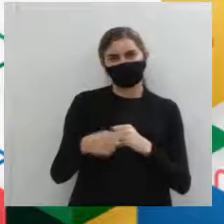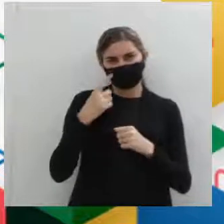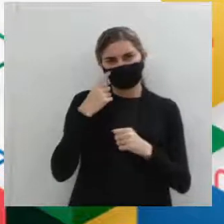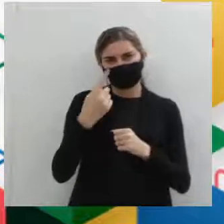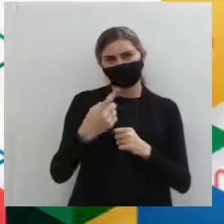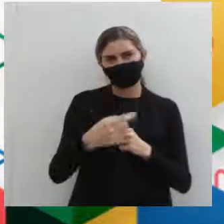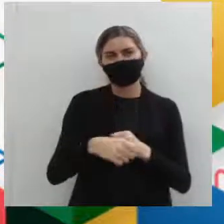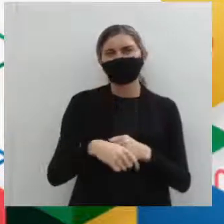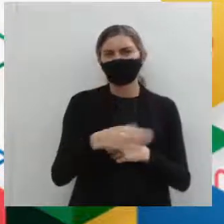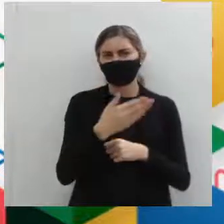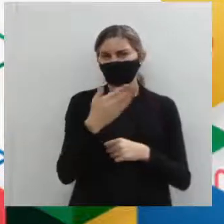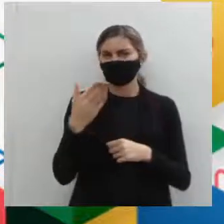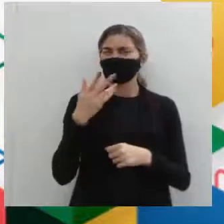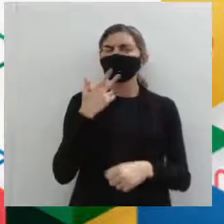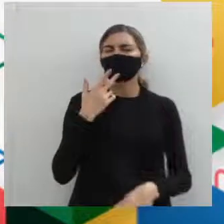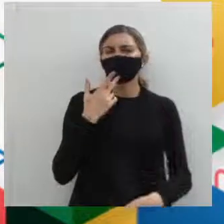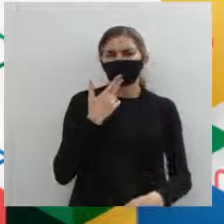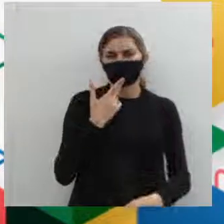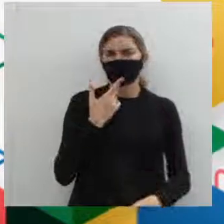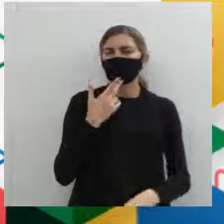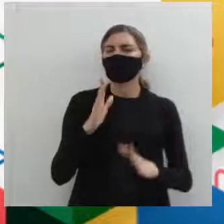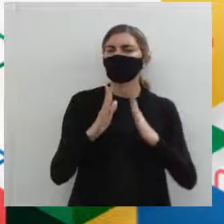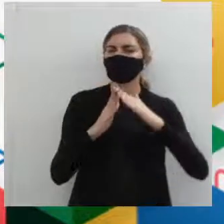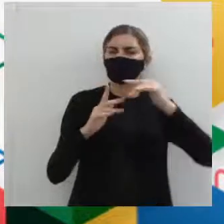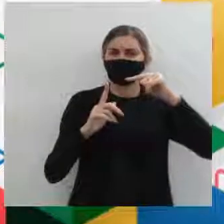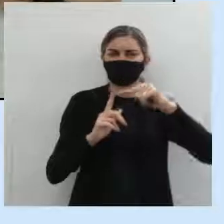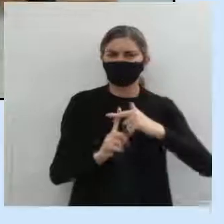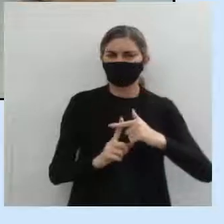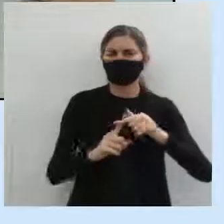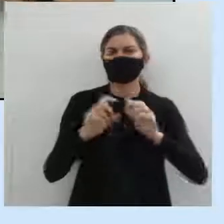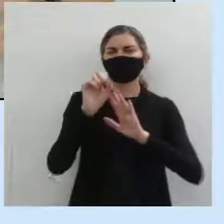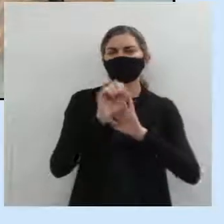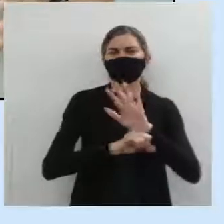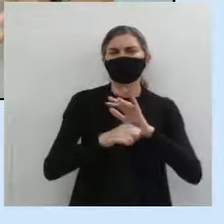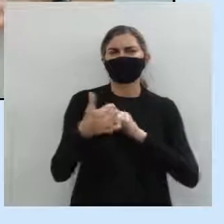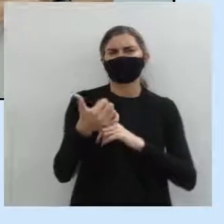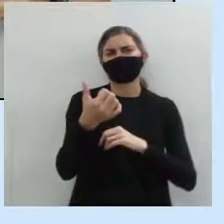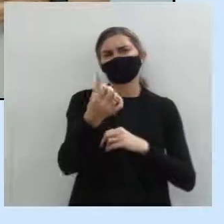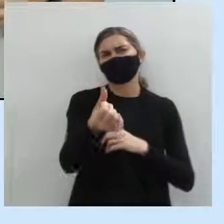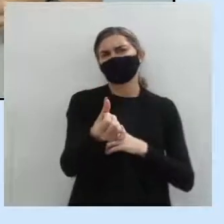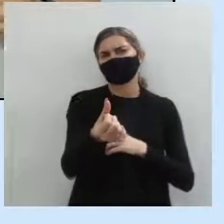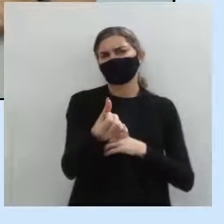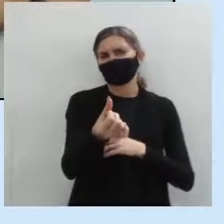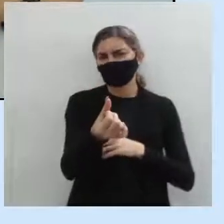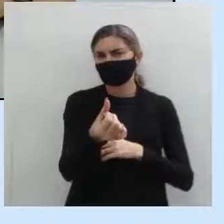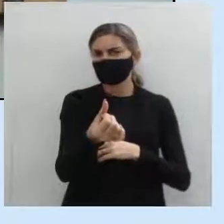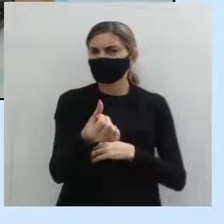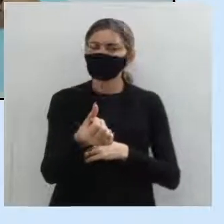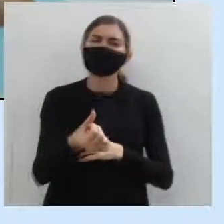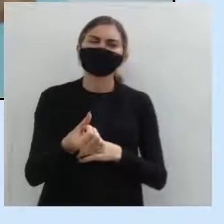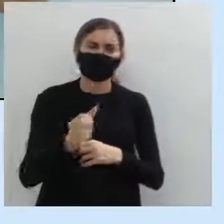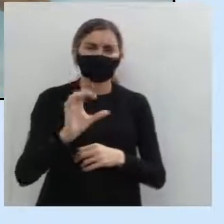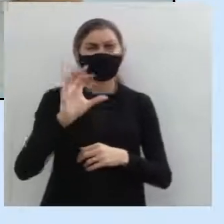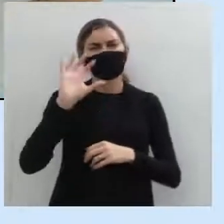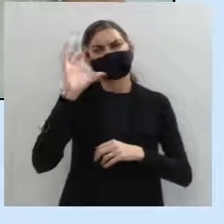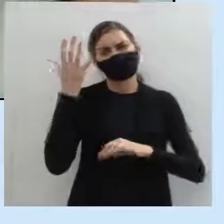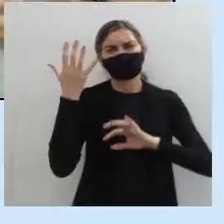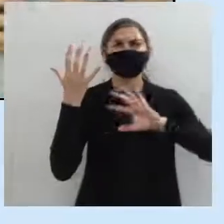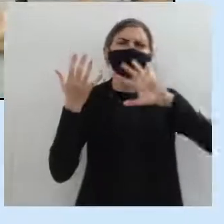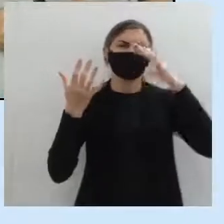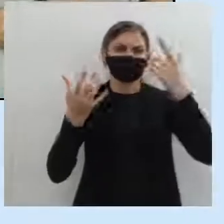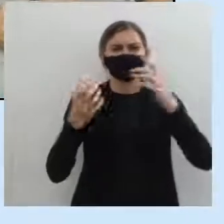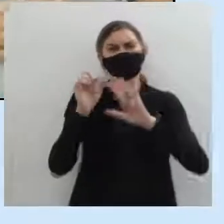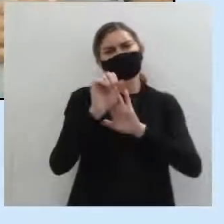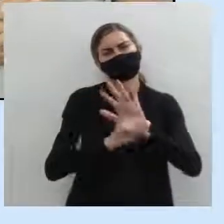bem? Gente, eu estou falando de uma igreja do século XVI, eu estou falando de um acontecimento lá